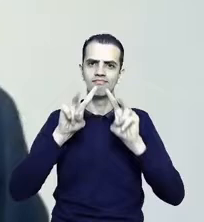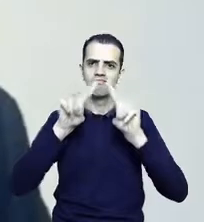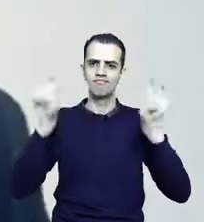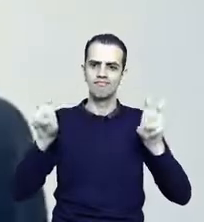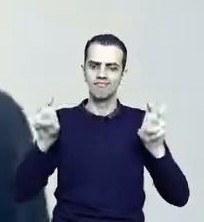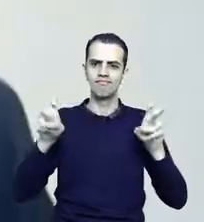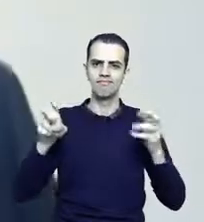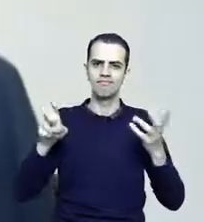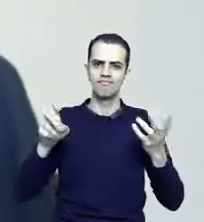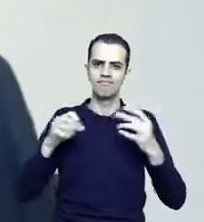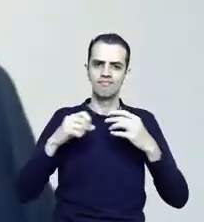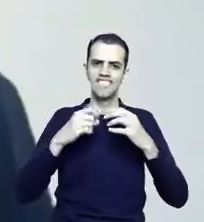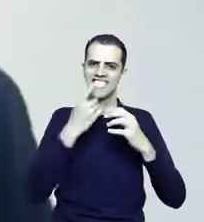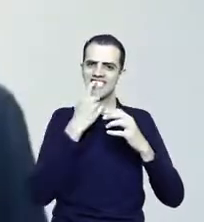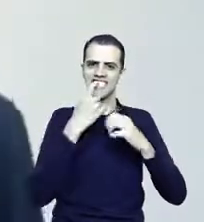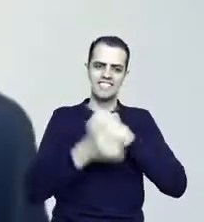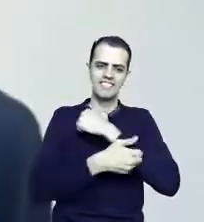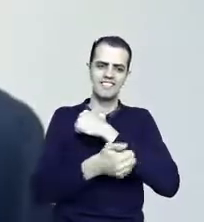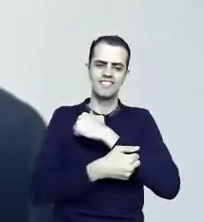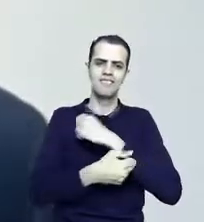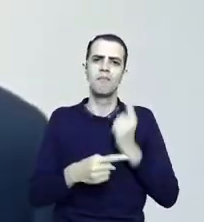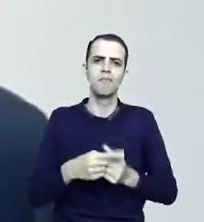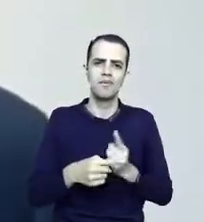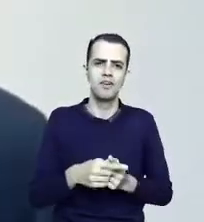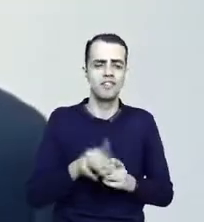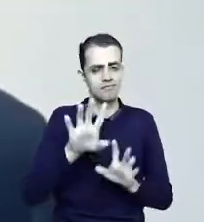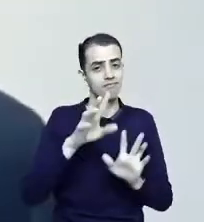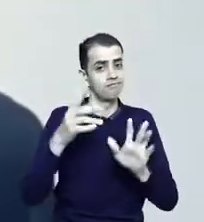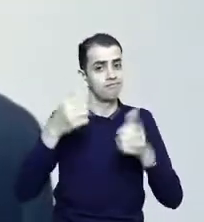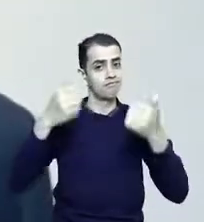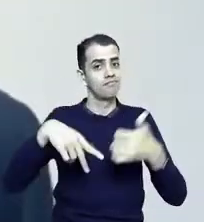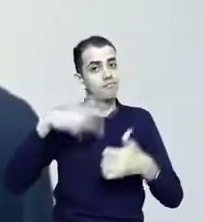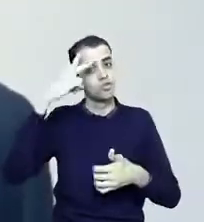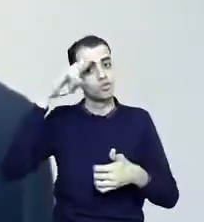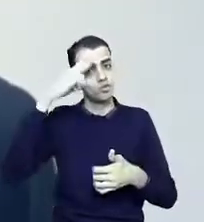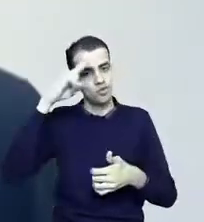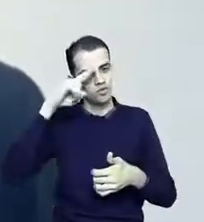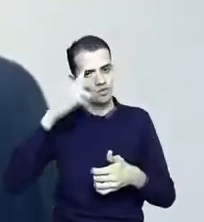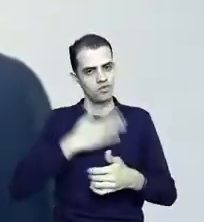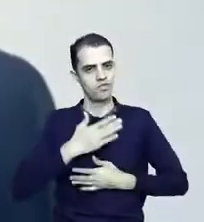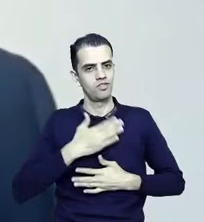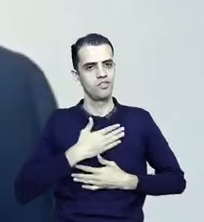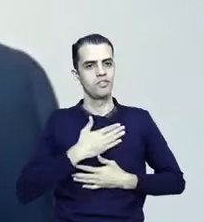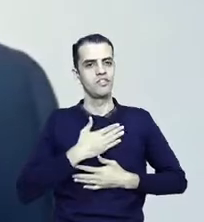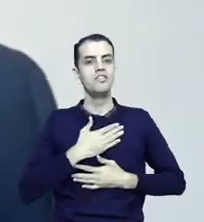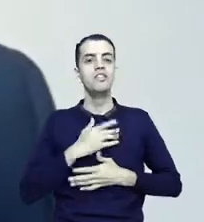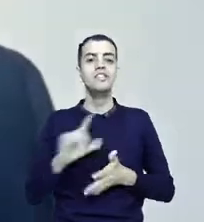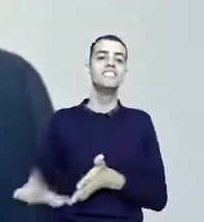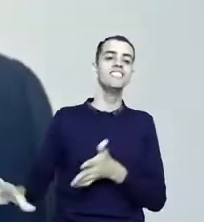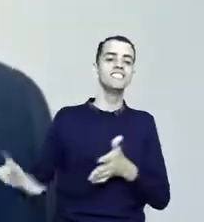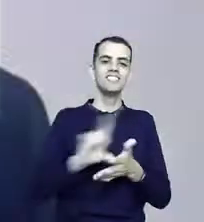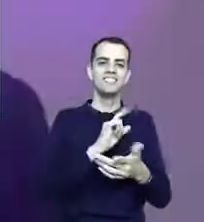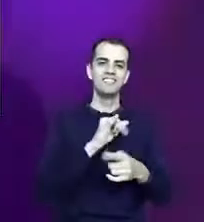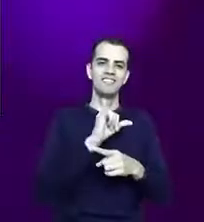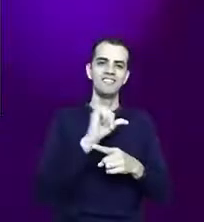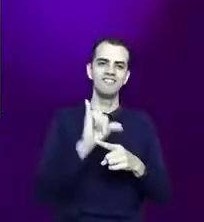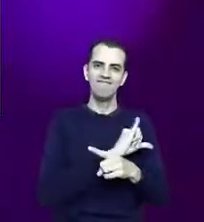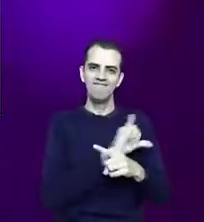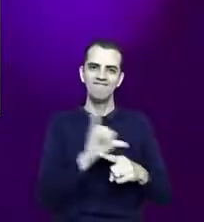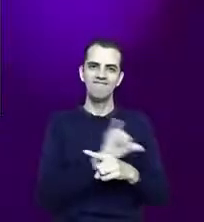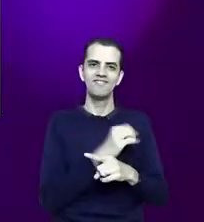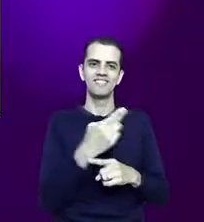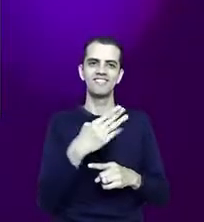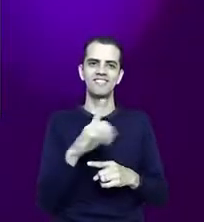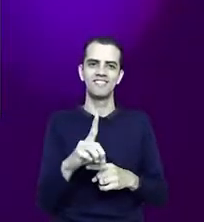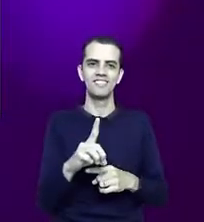eu quero dizer um pouco da minha história sobre o planejamento 3D, dizer que eu tenho alguns potenciais conflitos de interesse, um deles